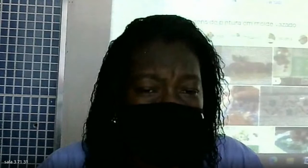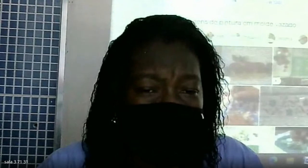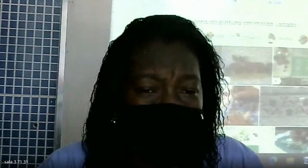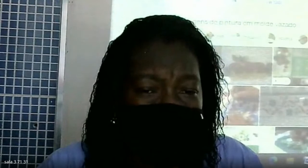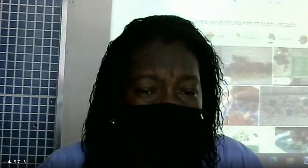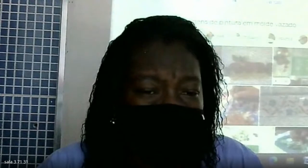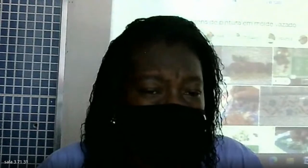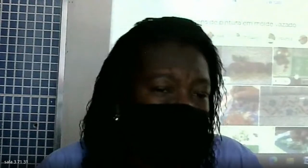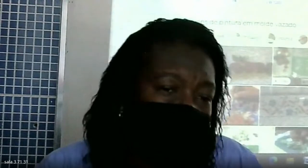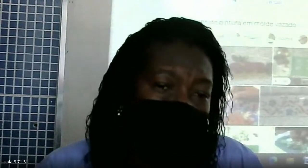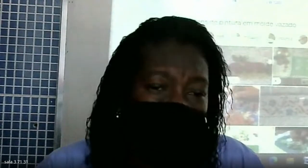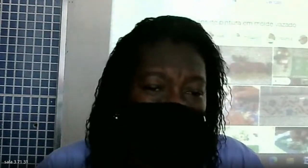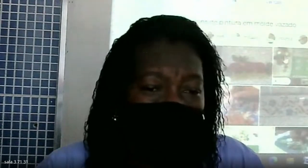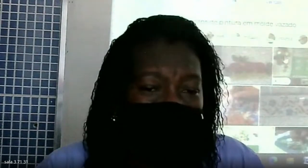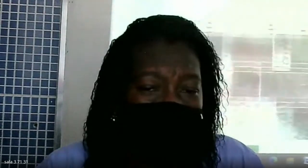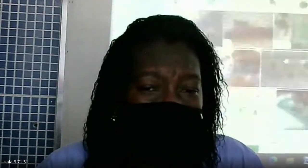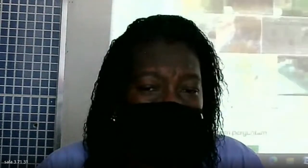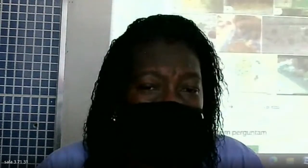como é que eu vou dizer?